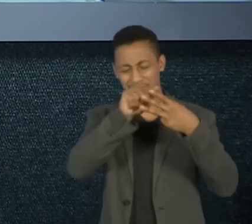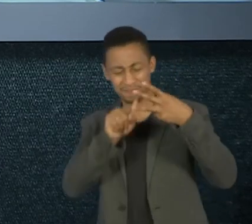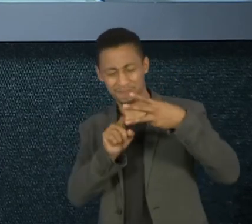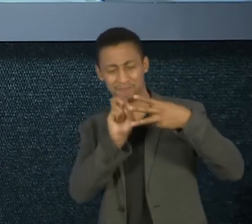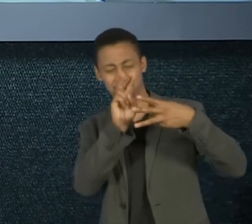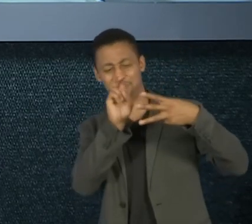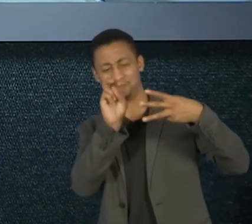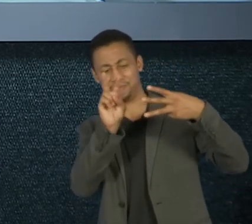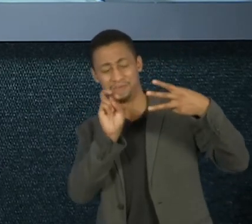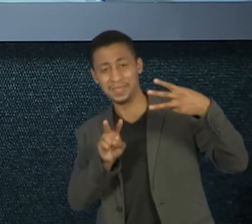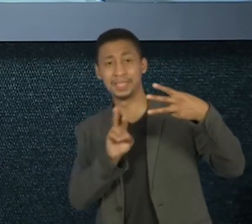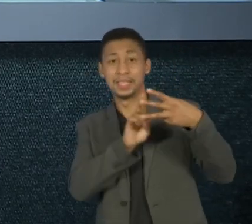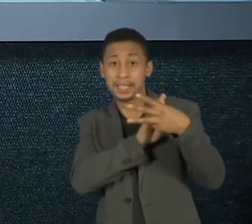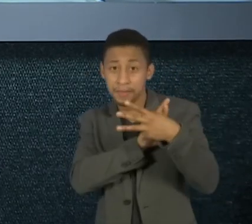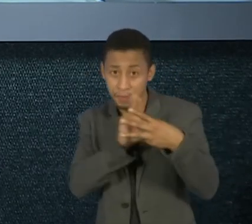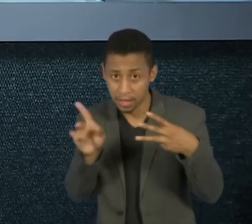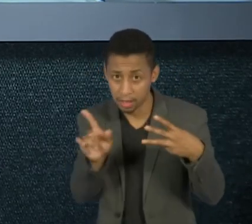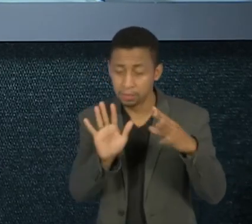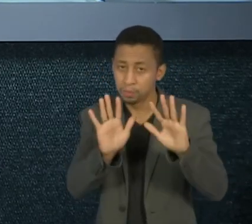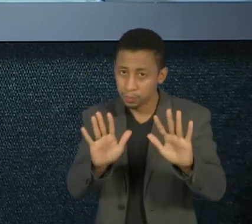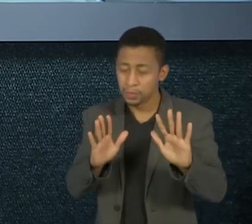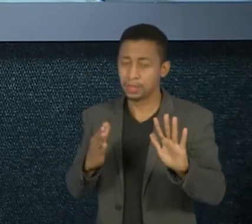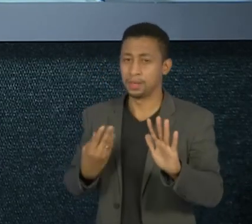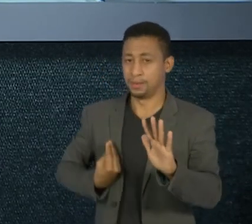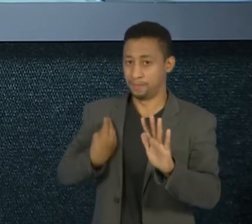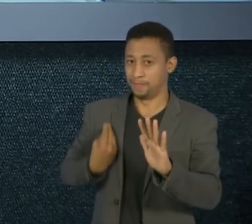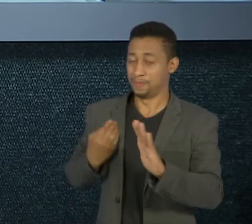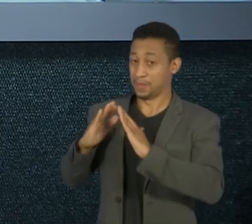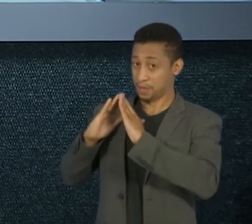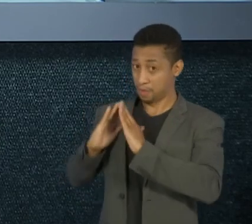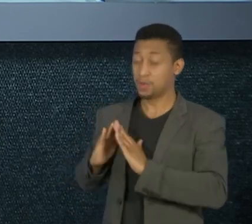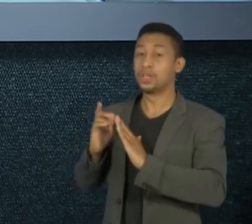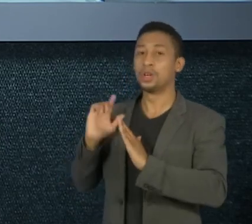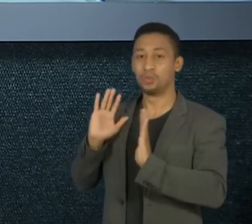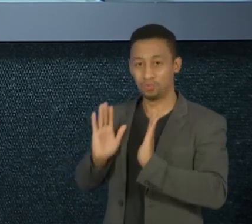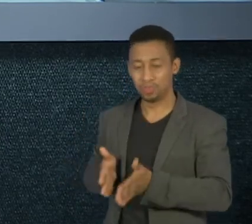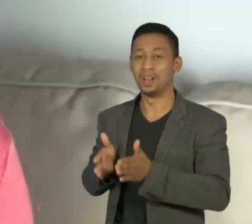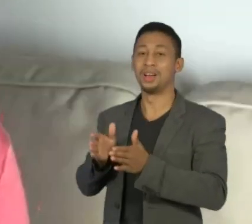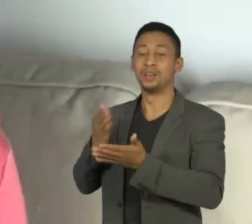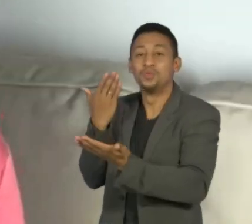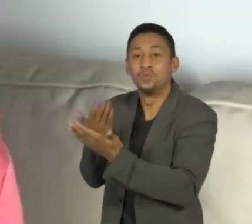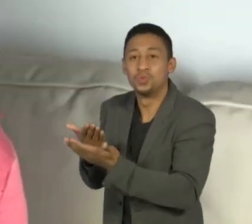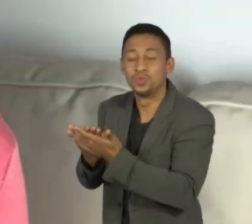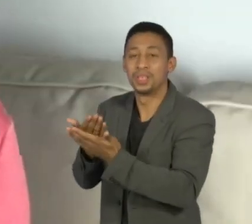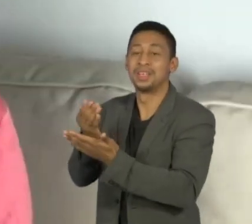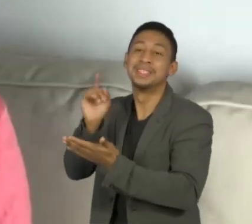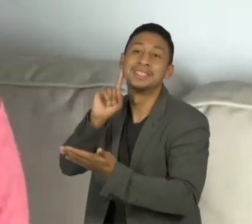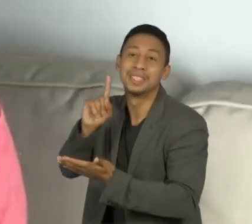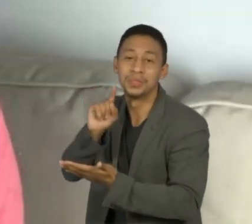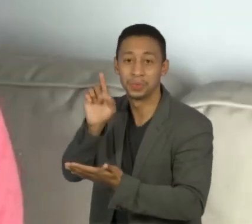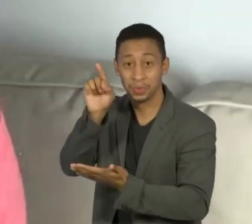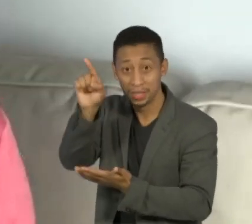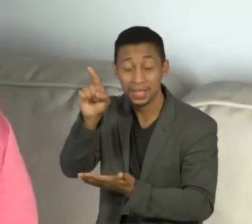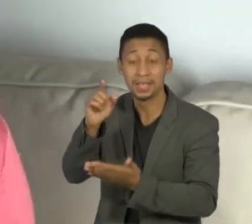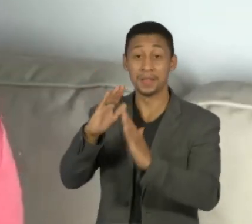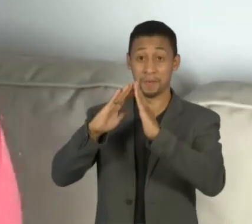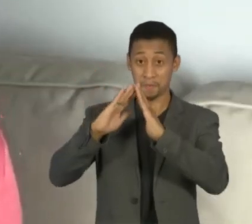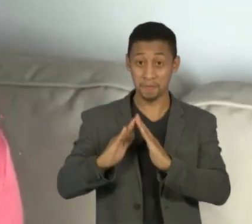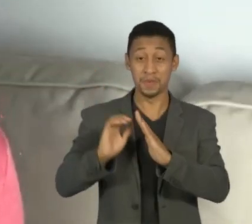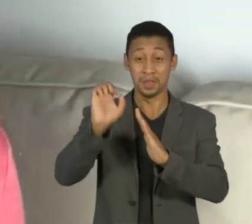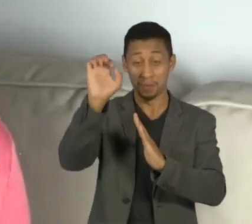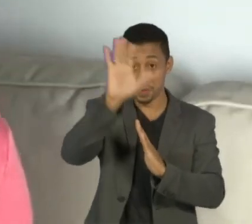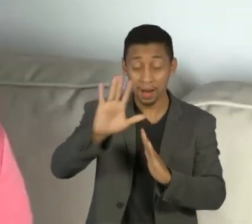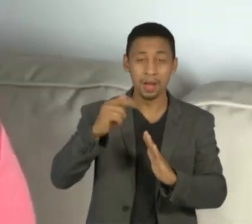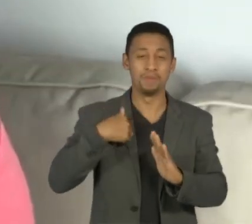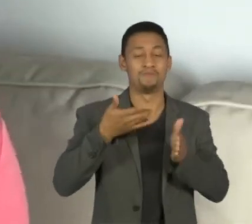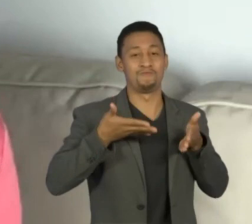de ter participado, assim, de três momentos na minha vida que eu tive nesses três lugares, poder estudar nos Estados Unidos, poder viver na Europa e ter